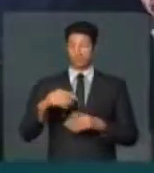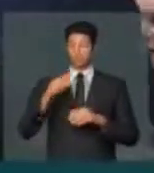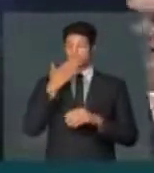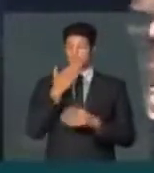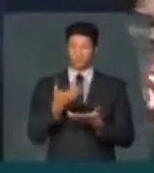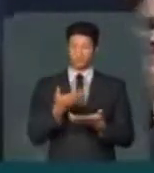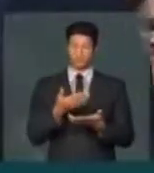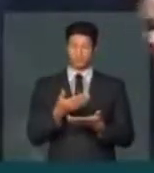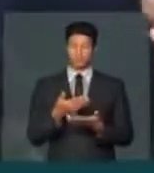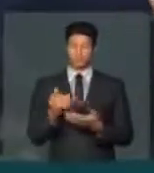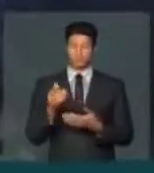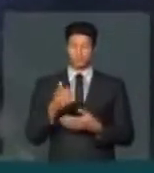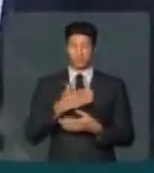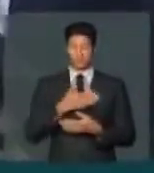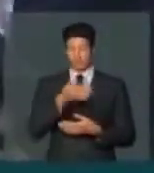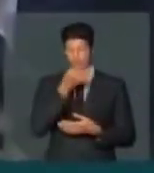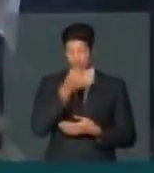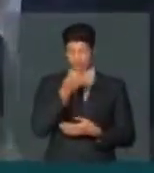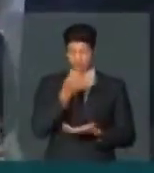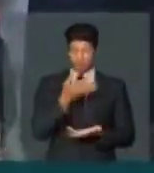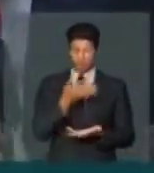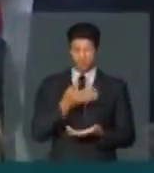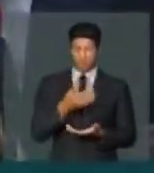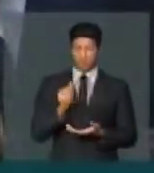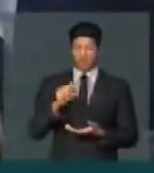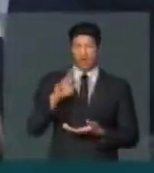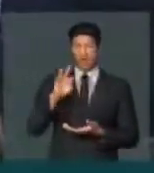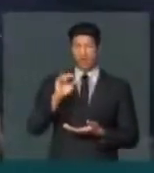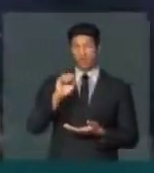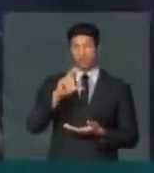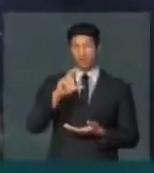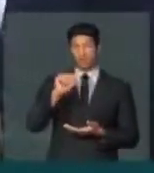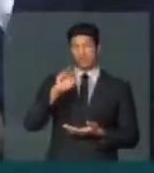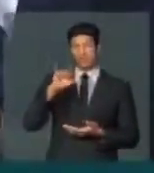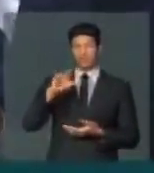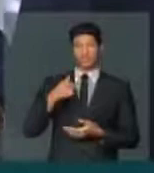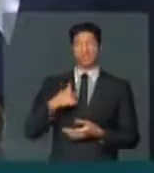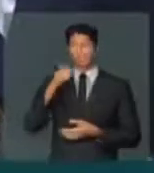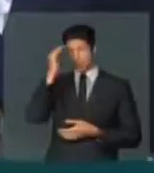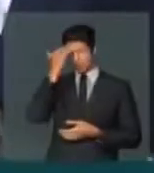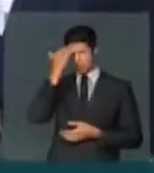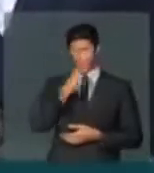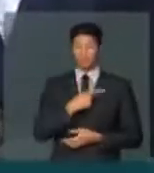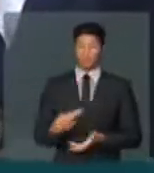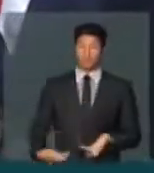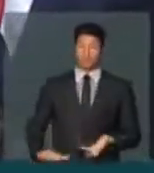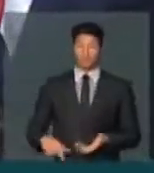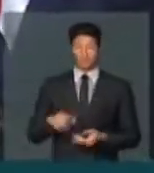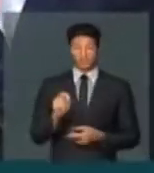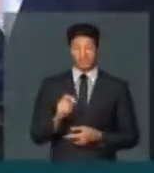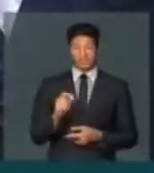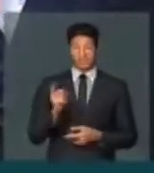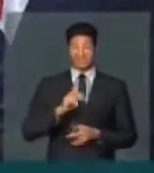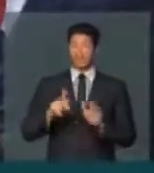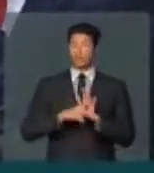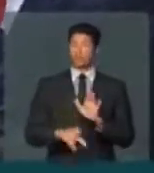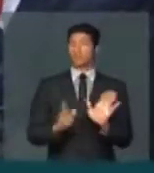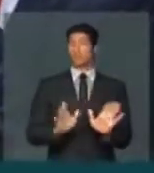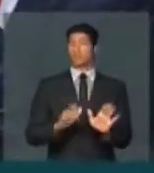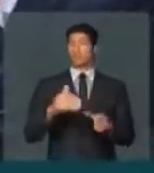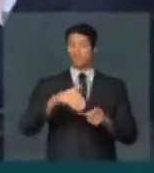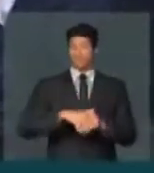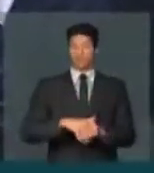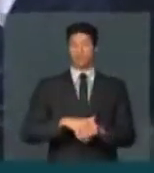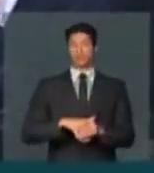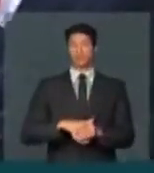maneira, na minha opinião, autocrática, e eu entendo, senhor presidente, que não é apropriado a